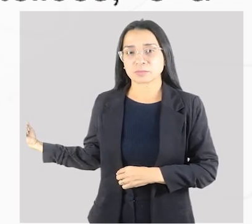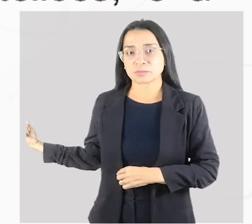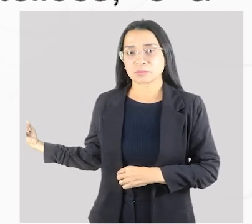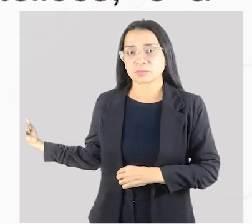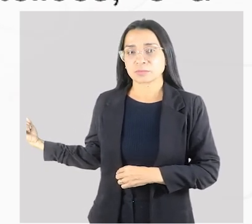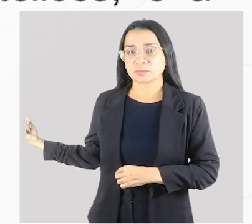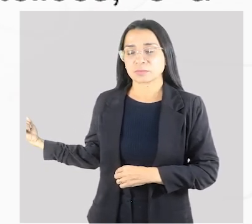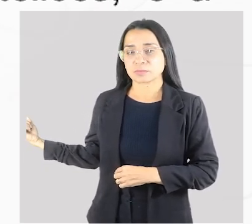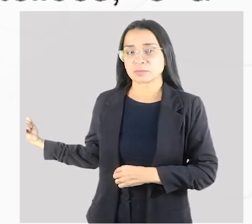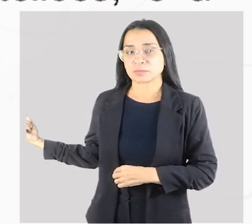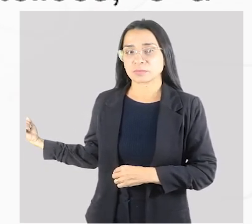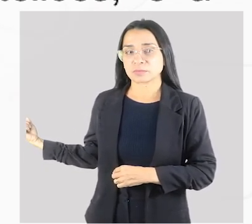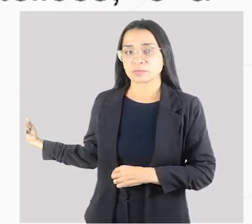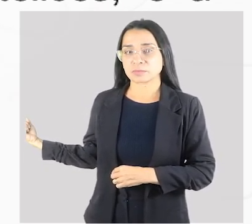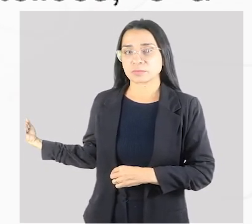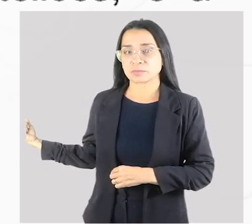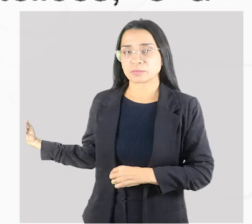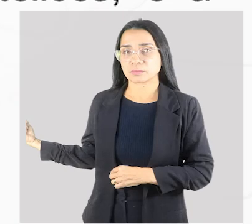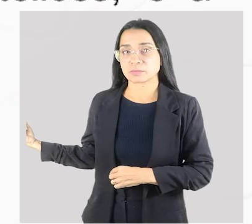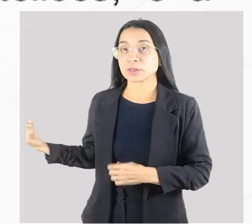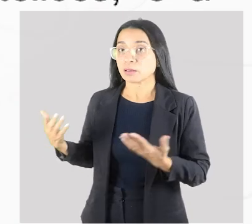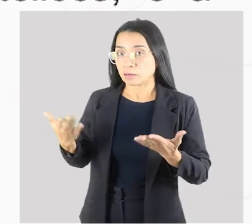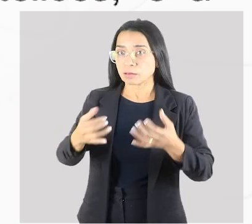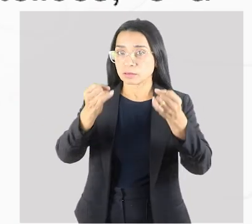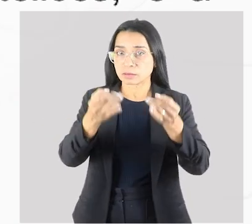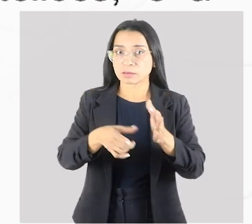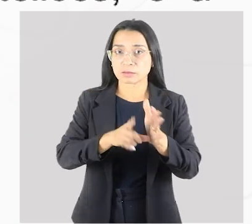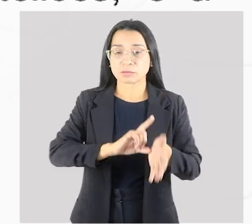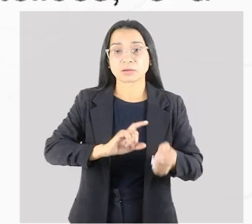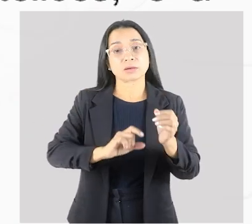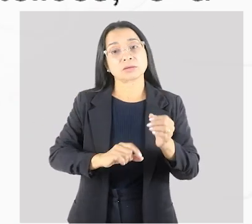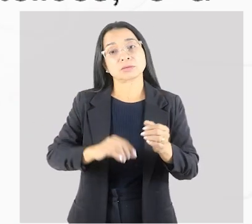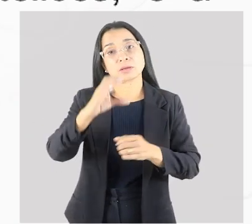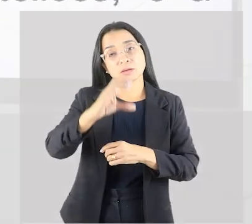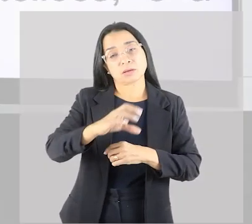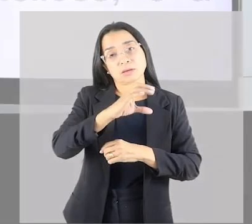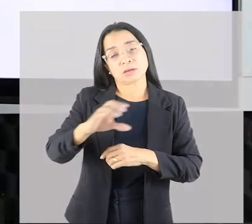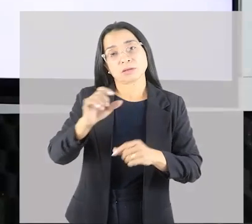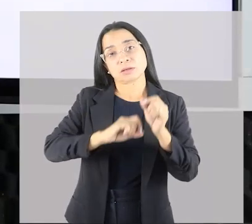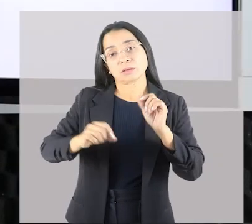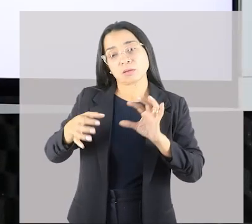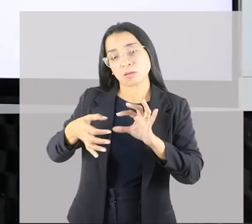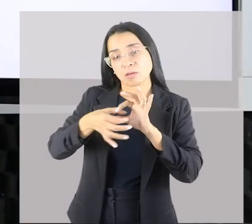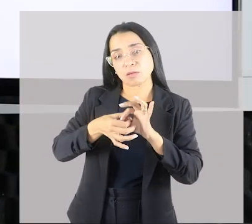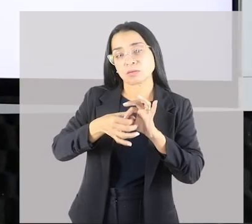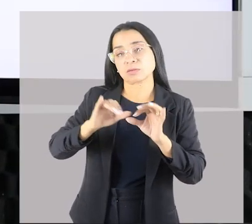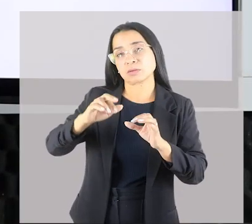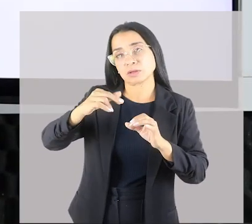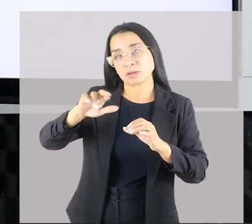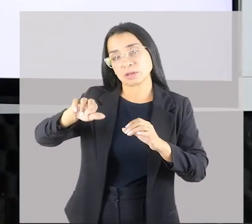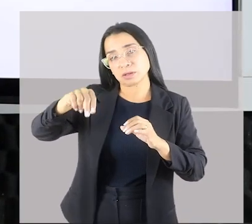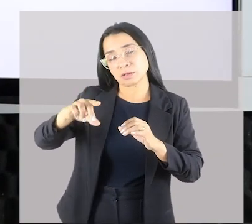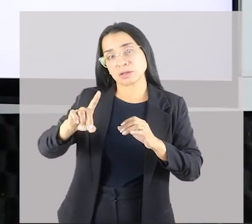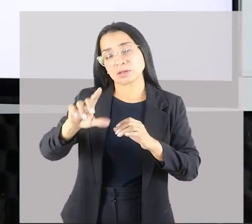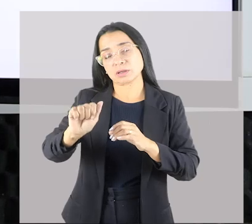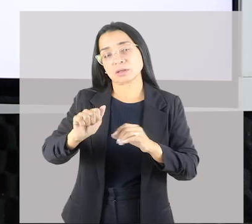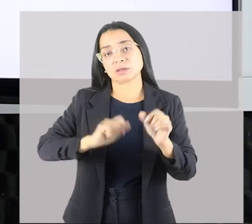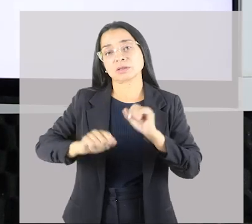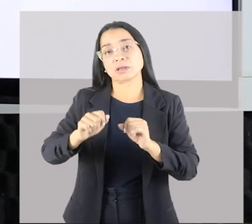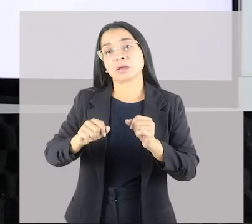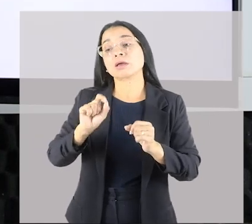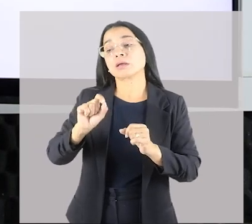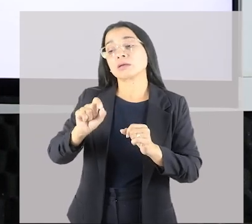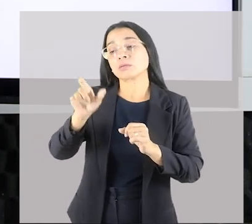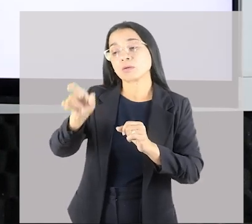entre católicos e protestantes. A gente até falou, né? Os católicos aí vinculados à Irlanda do Norte, tá certo? E